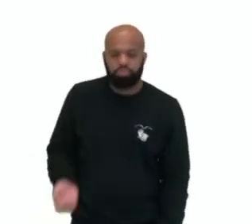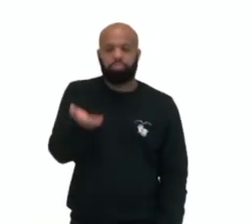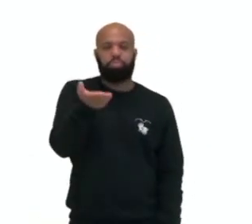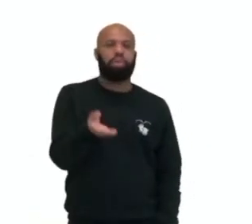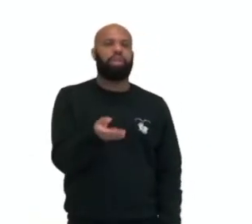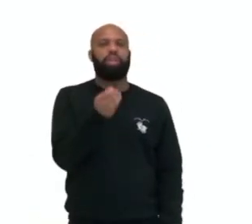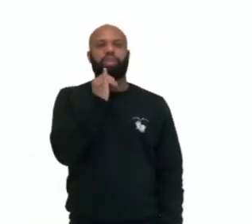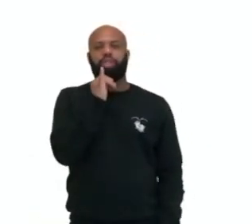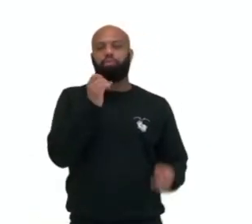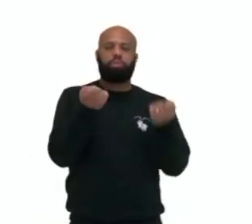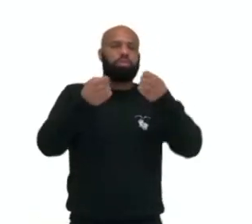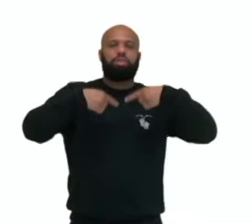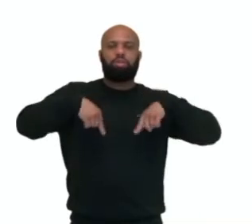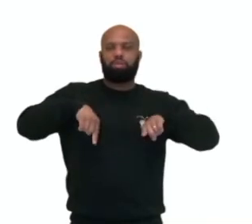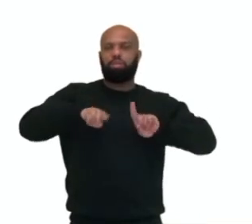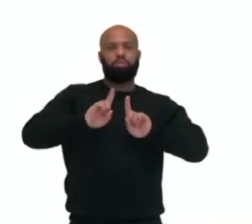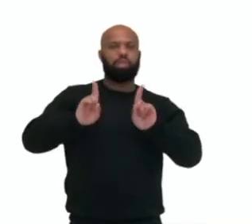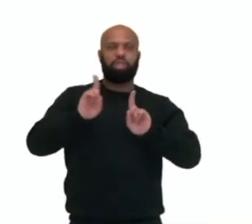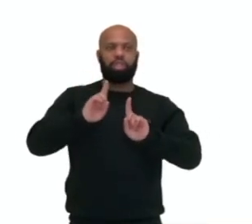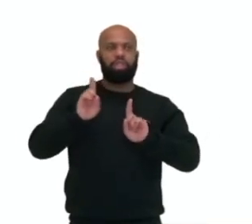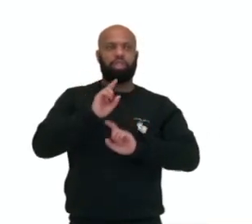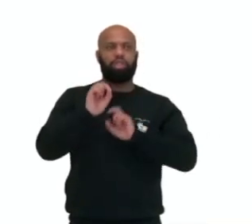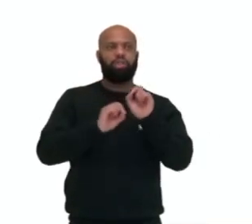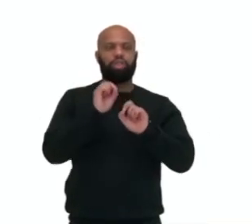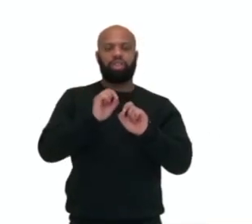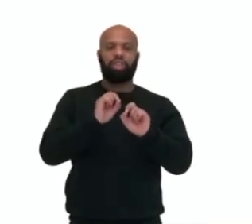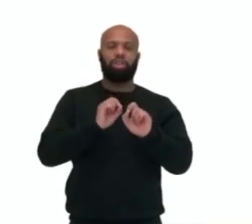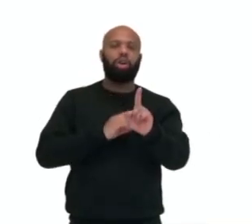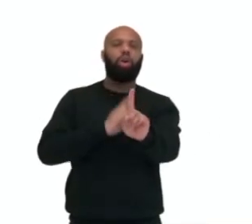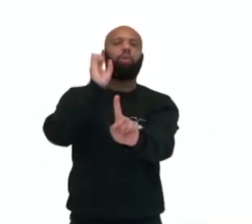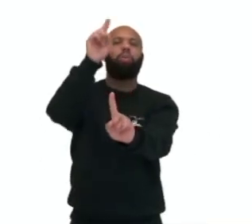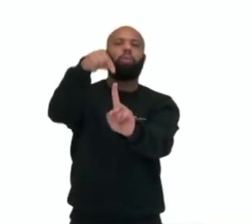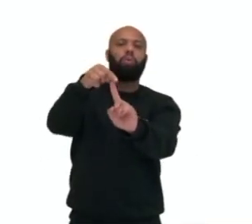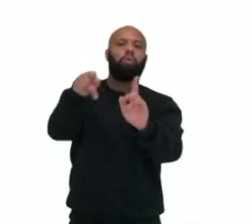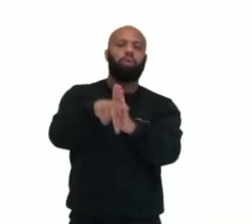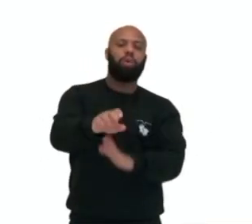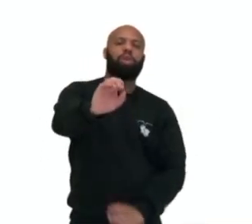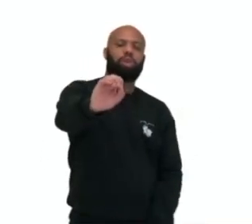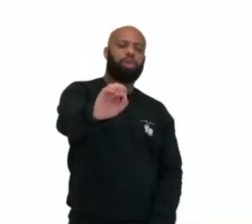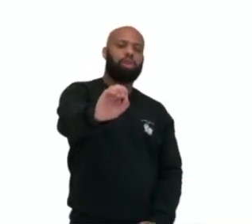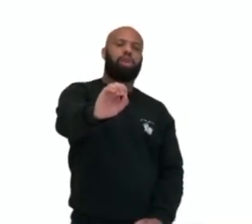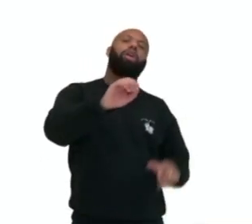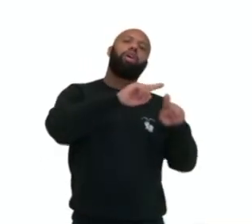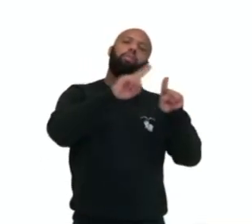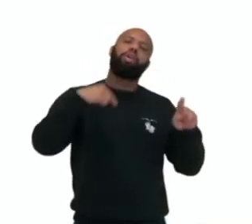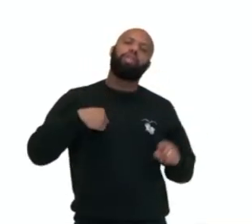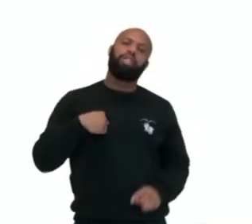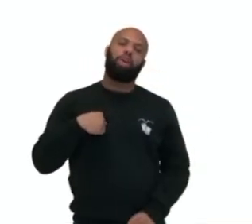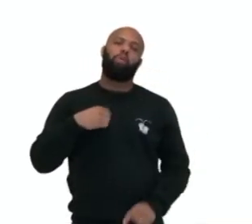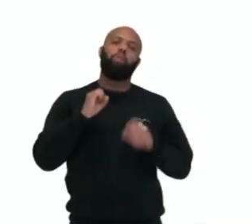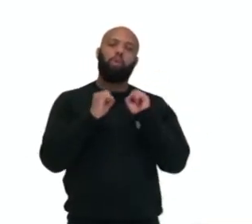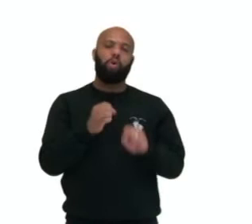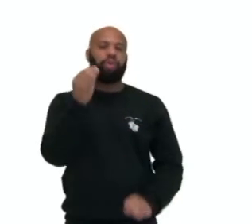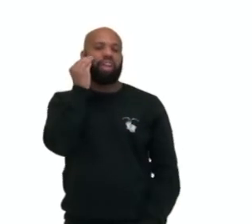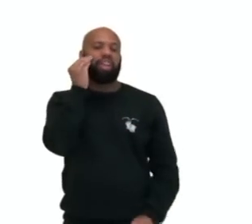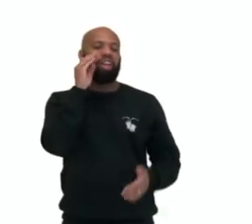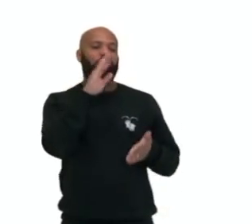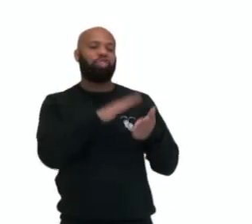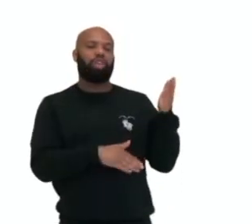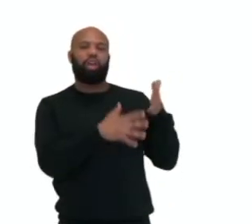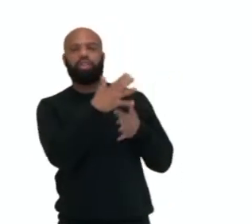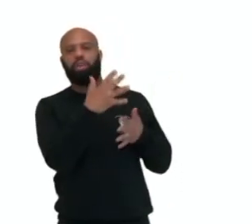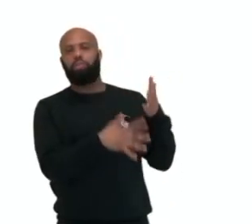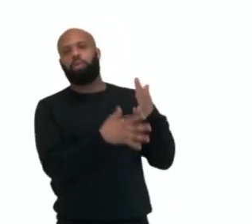não precisa necessariamente visar o bolim, mas eu posso tentar acertar a minha bocha